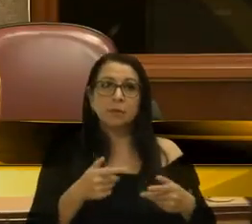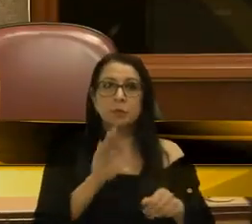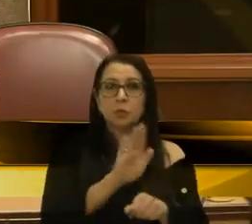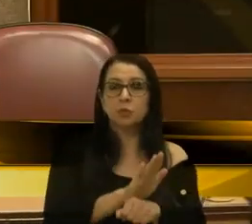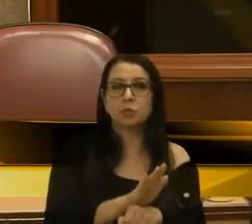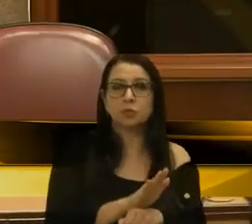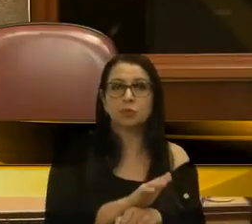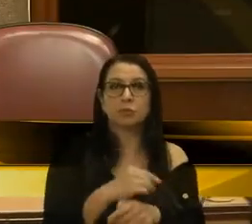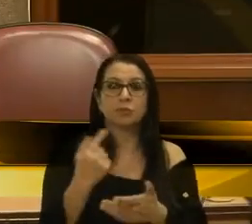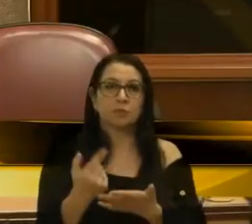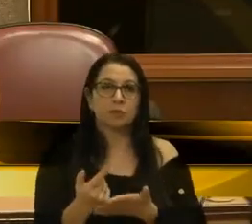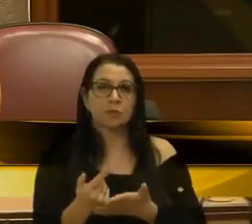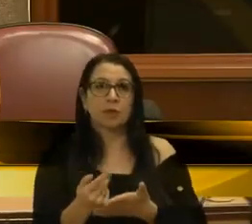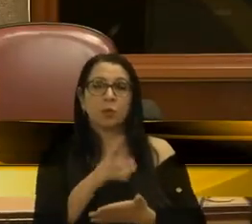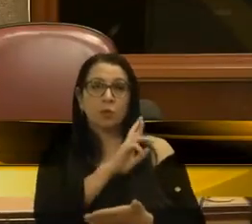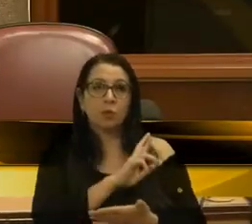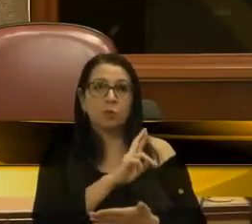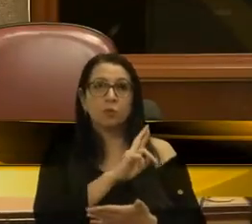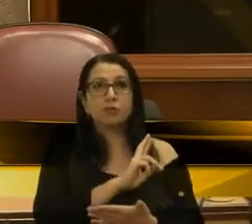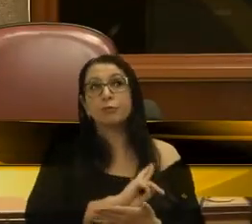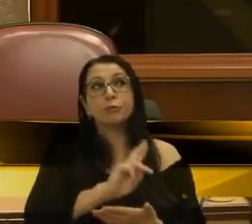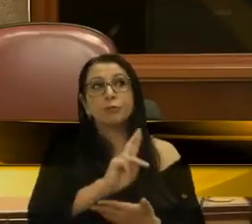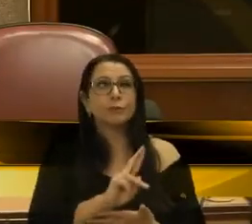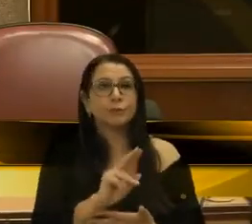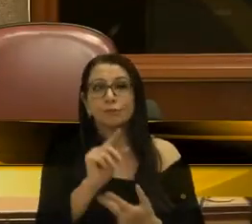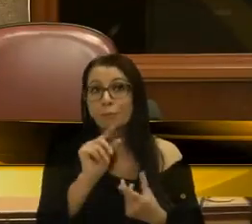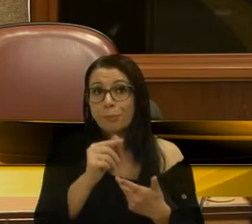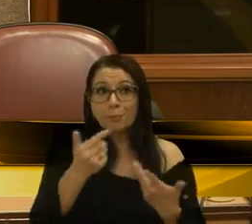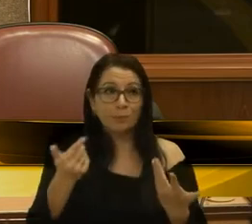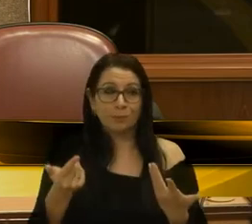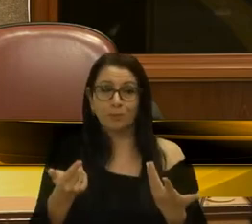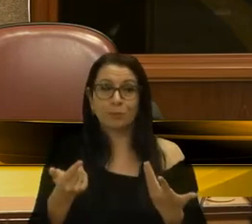cooperação, um resultado muito pequeno